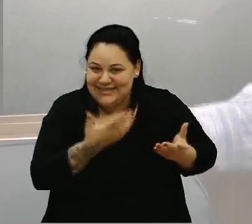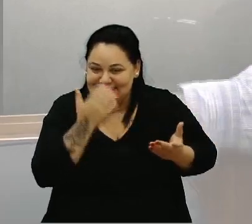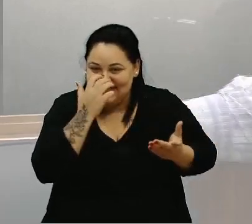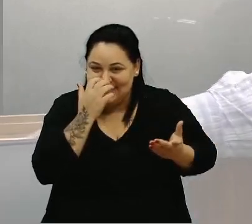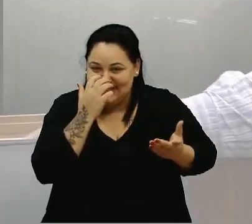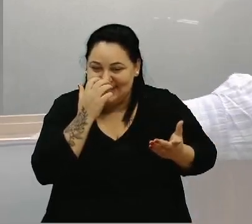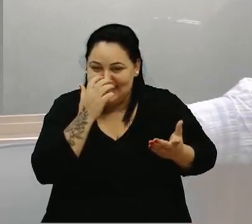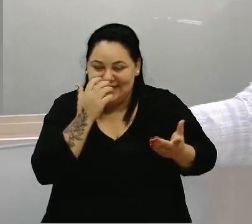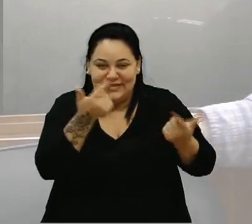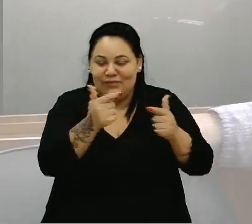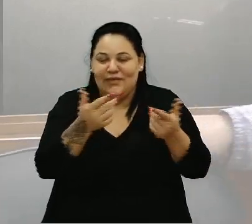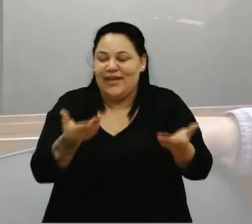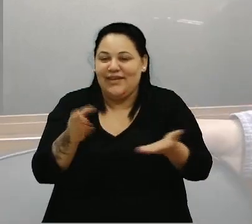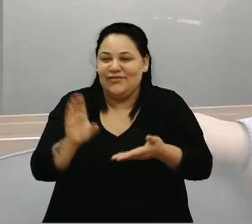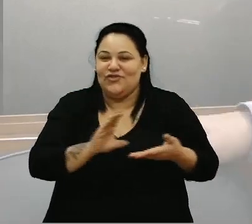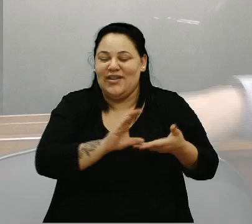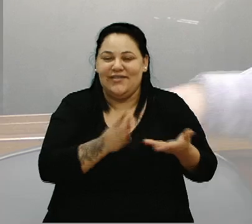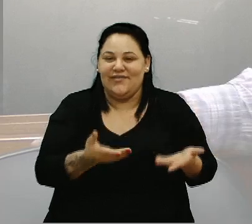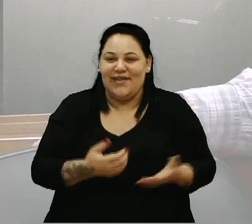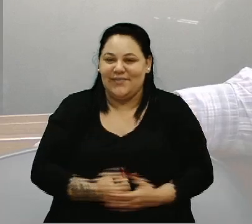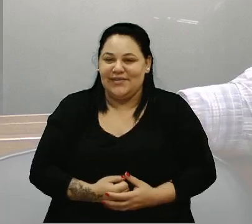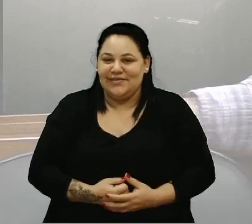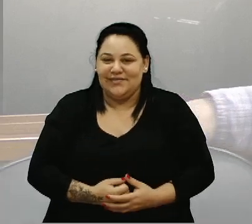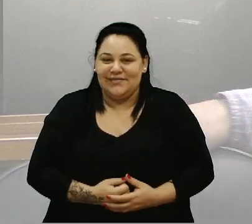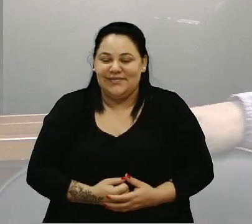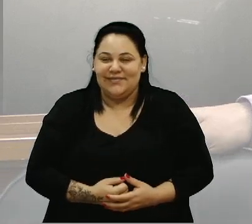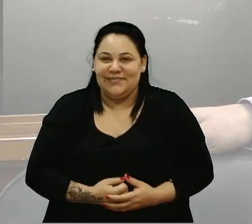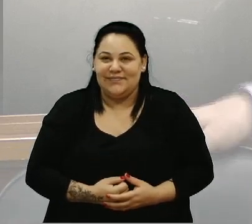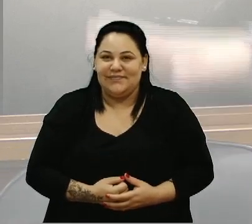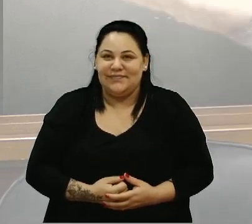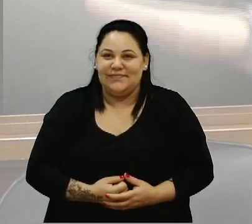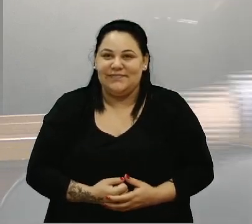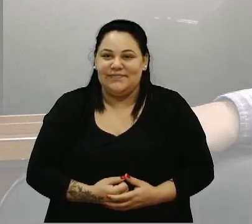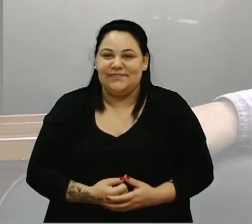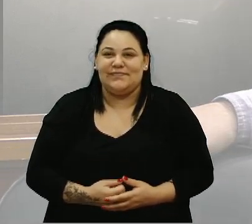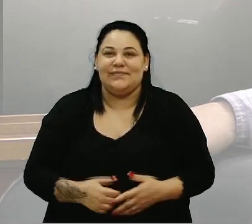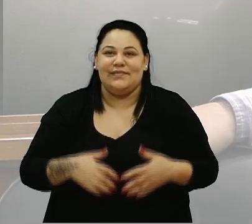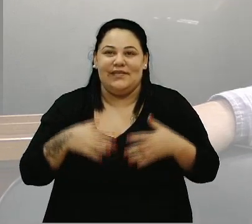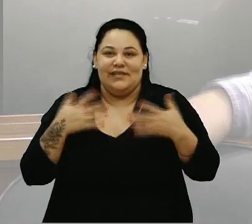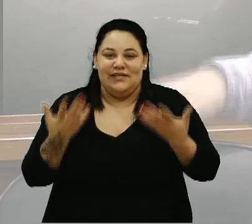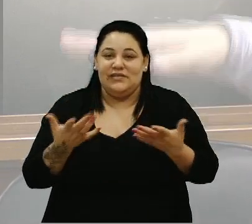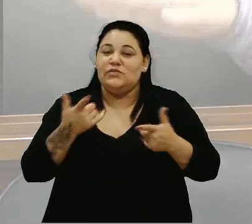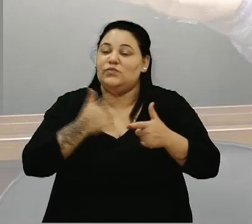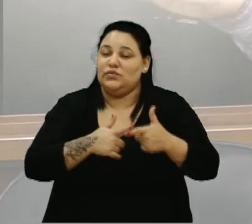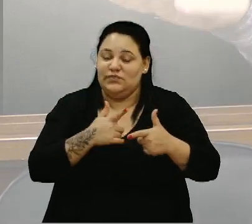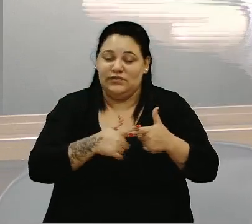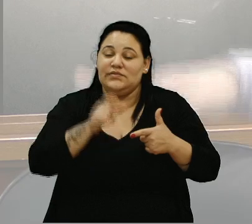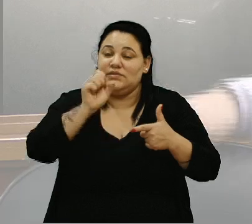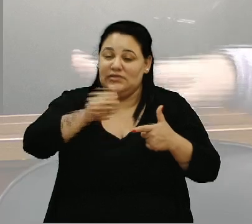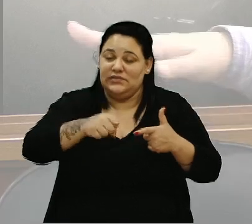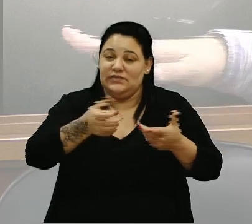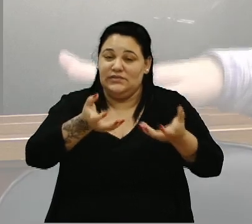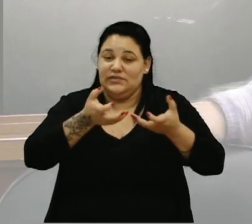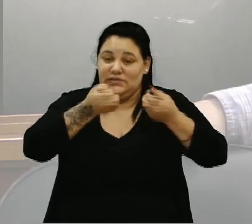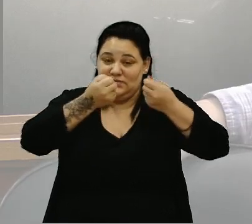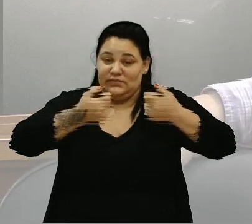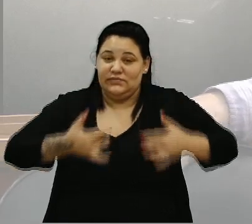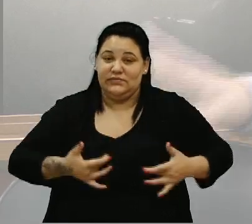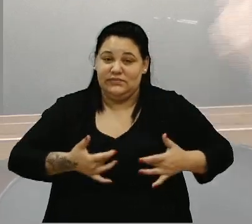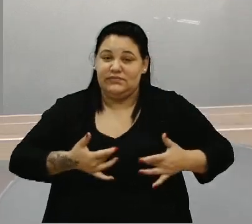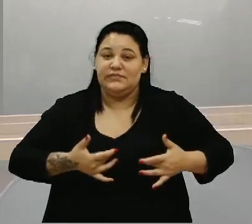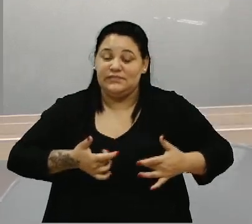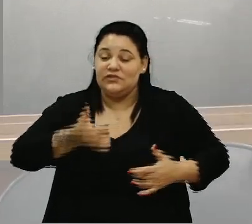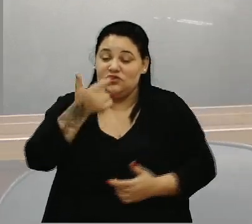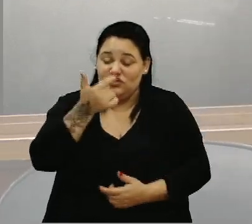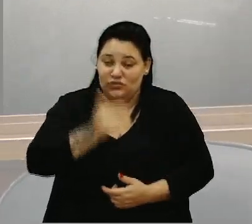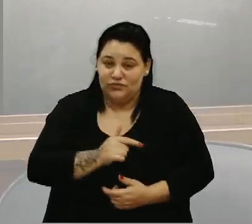vai ter esse recurso para as pessoas virem. Então, é um problema que eu queria trazer para a baila